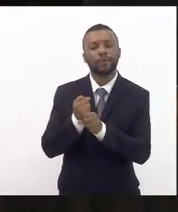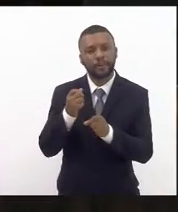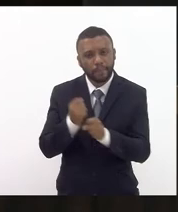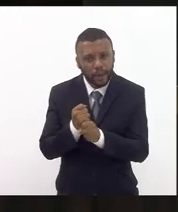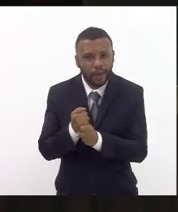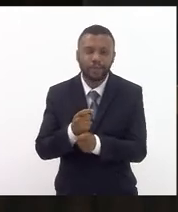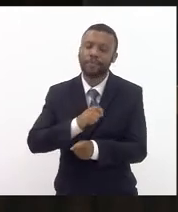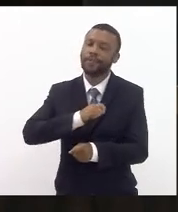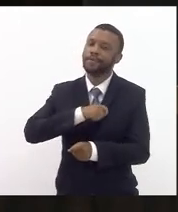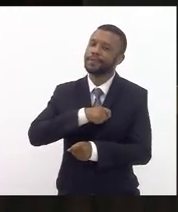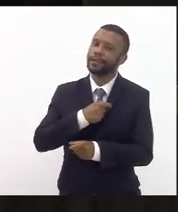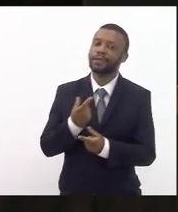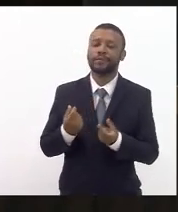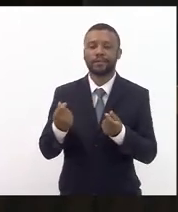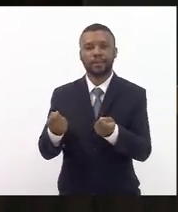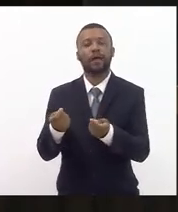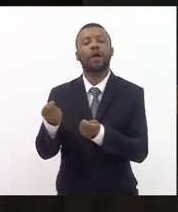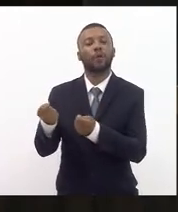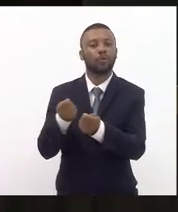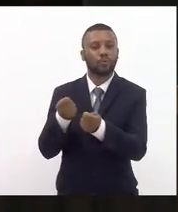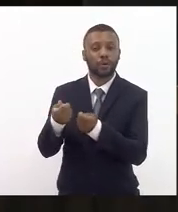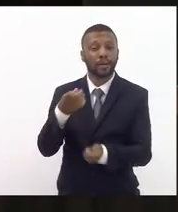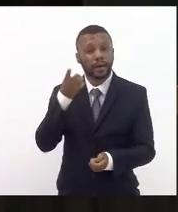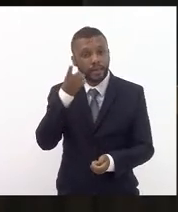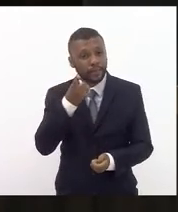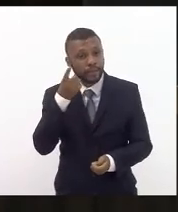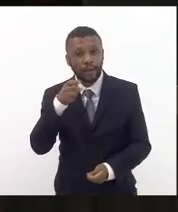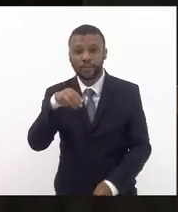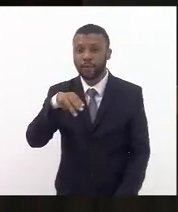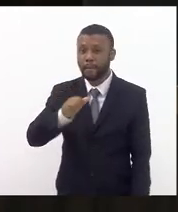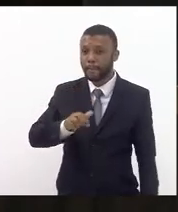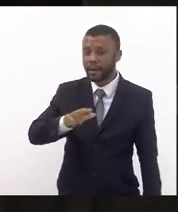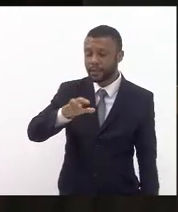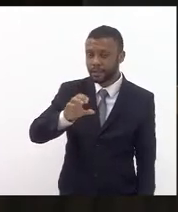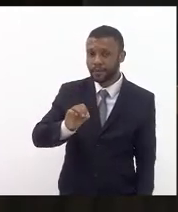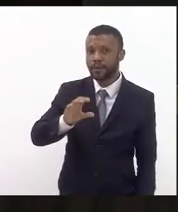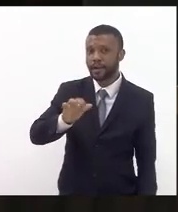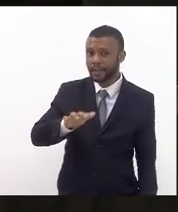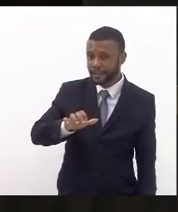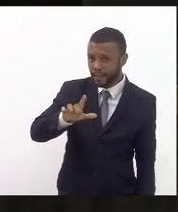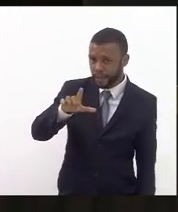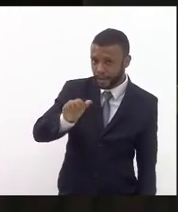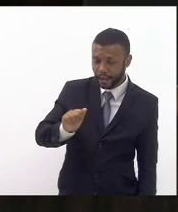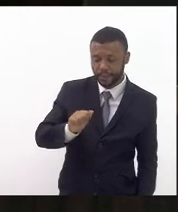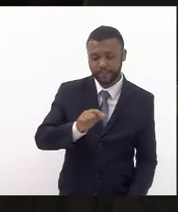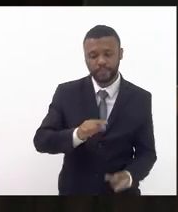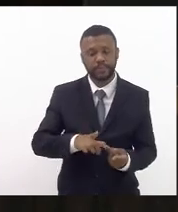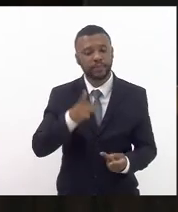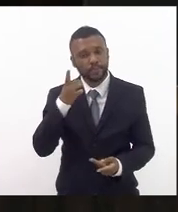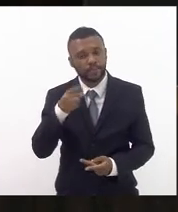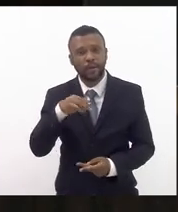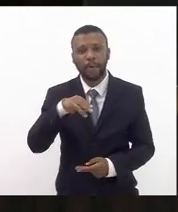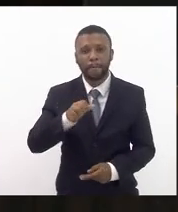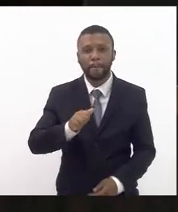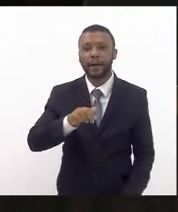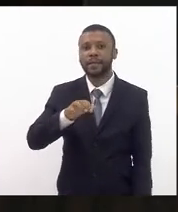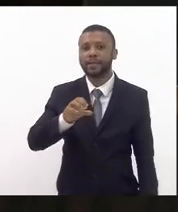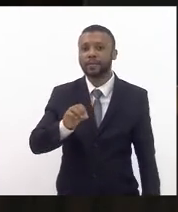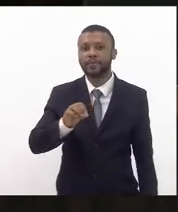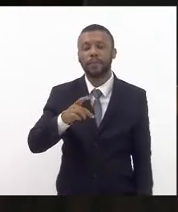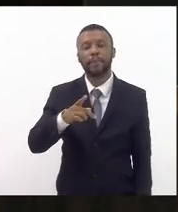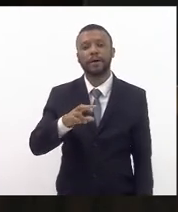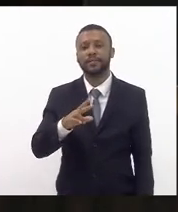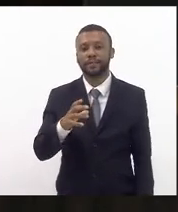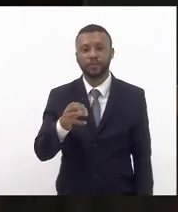Fiscalização Financeira e Controle, deputado Márcio Canella. Deputado Marcos Miller. Deputado Márcio Pacheco.